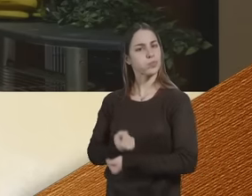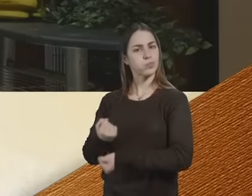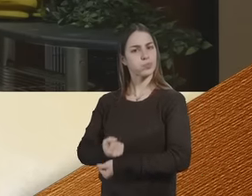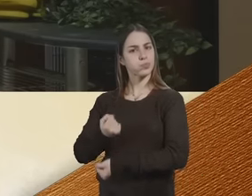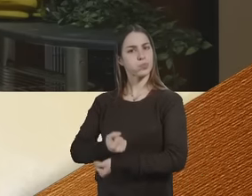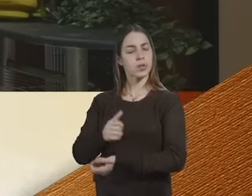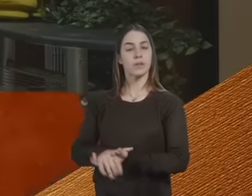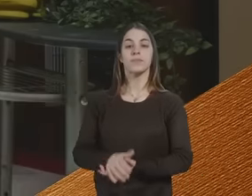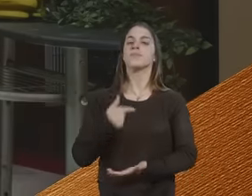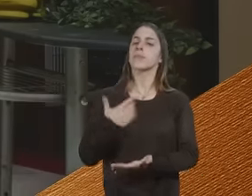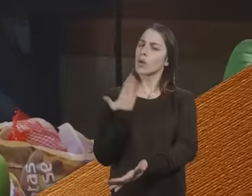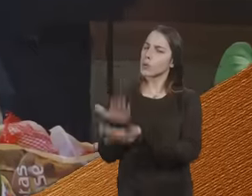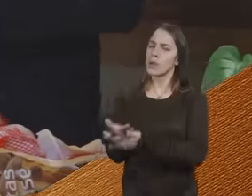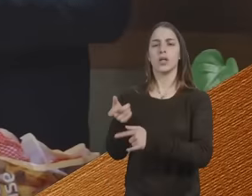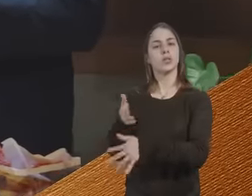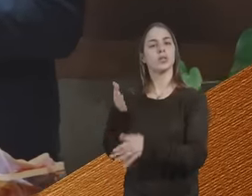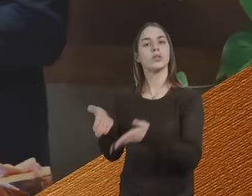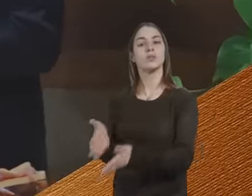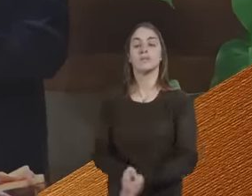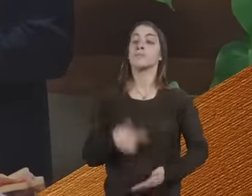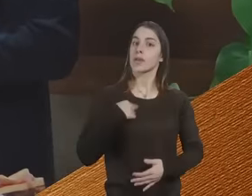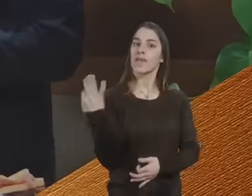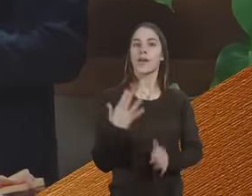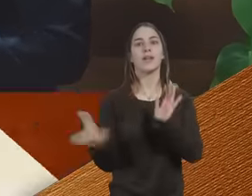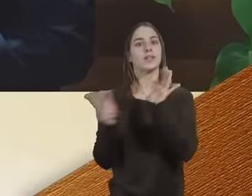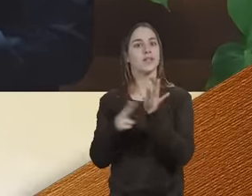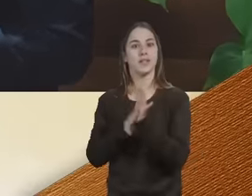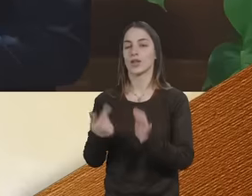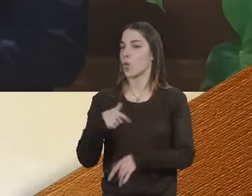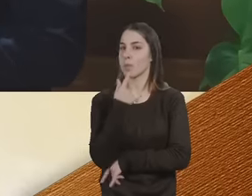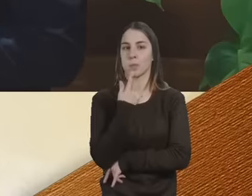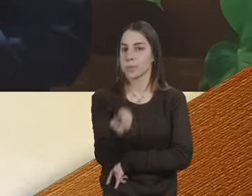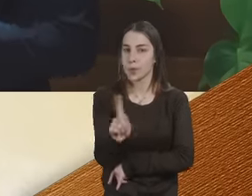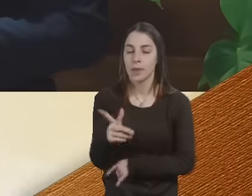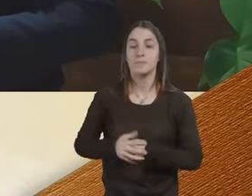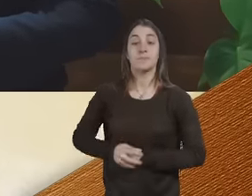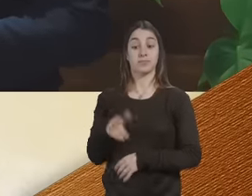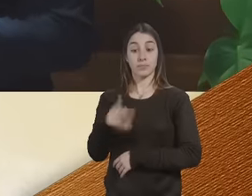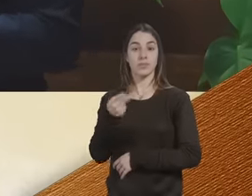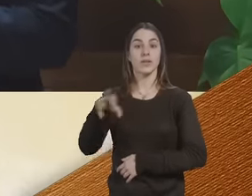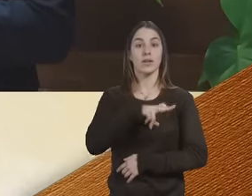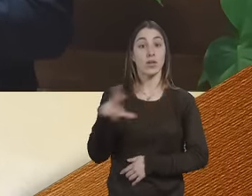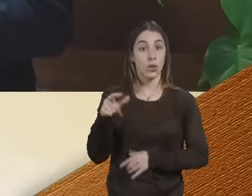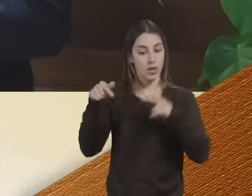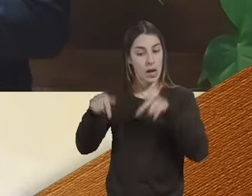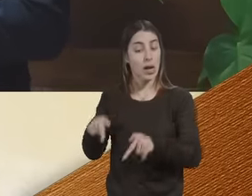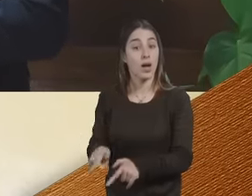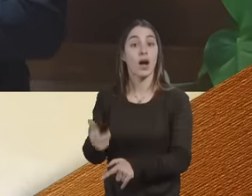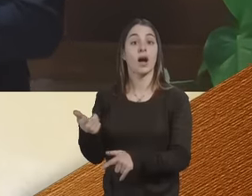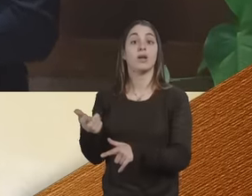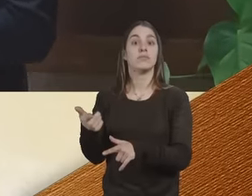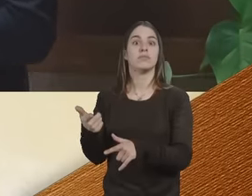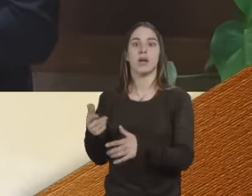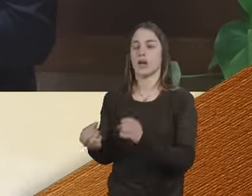aí, eu dou-te aqui o jeitinho, espera aí. Eu, para vos ser sincera, não estou a perceber este momento. O Vítor está aqui a abrir